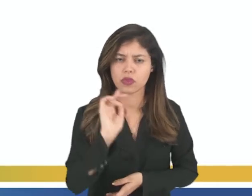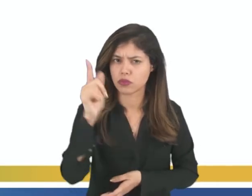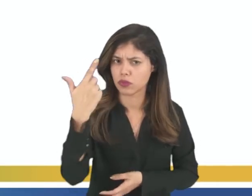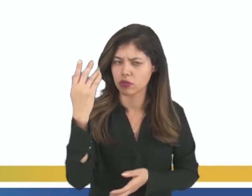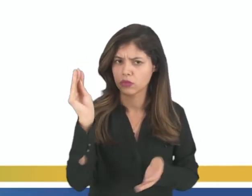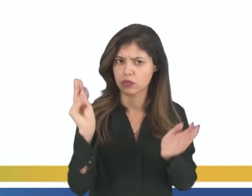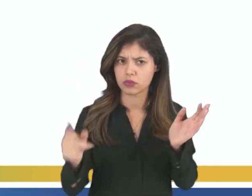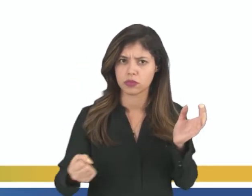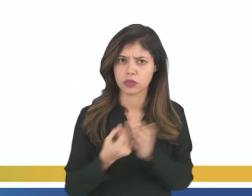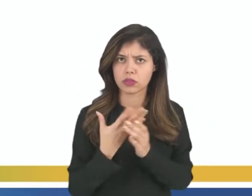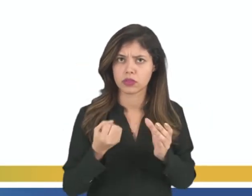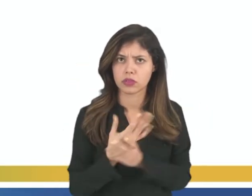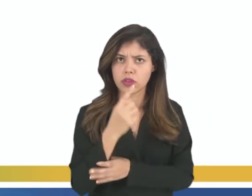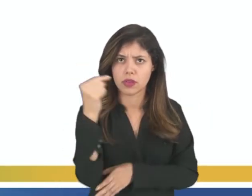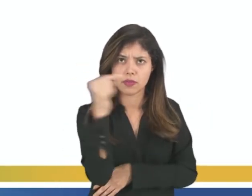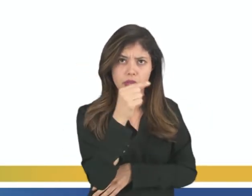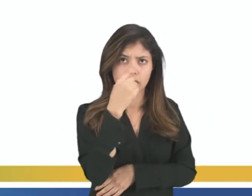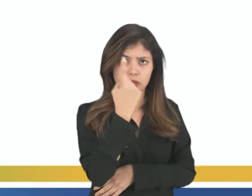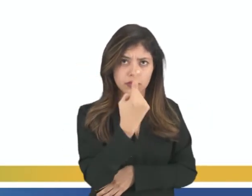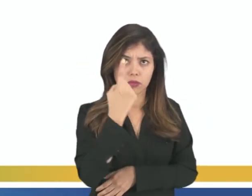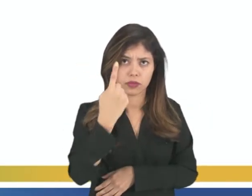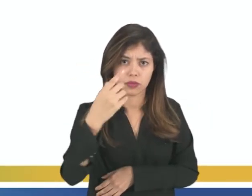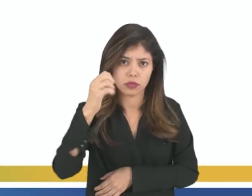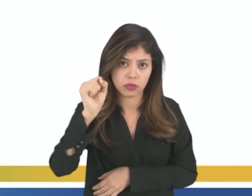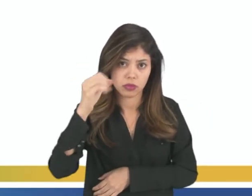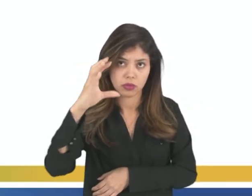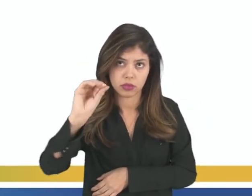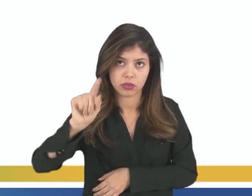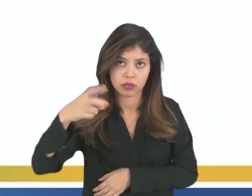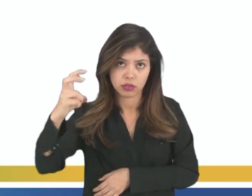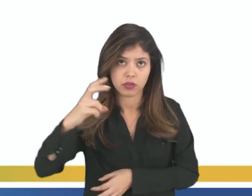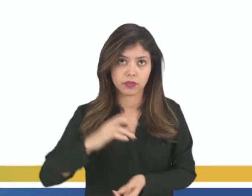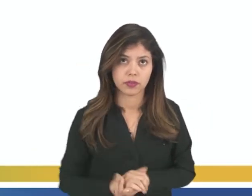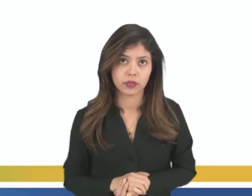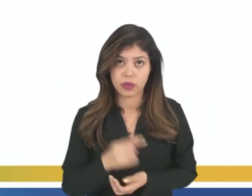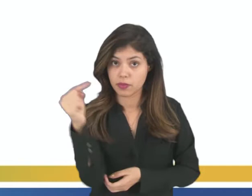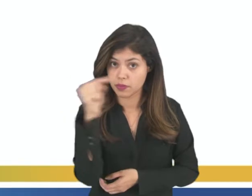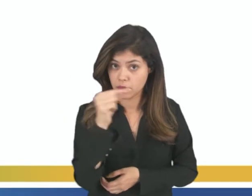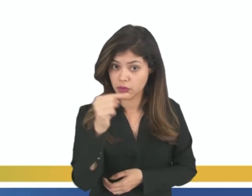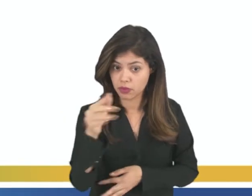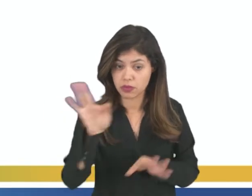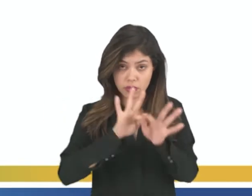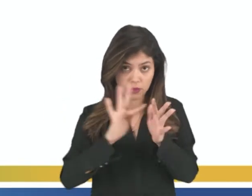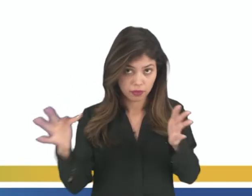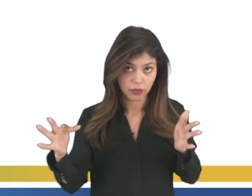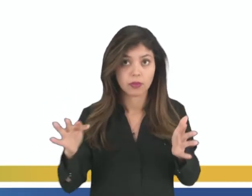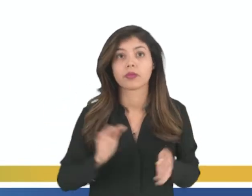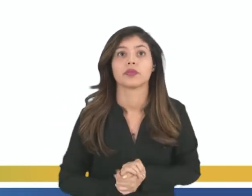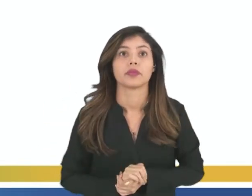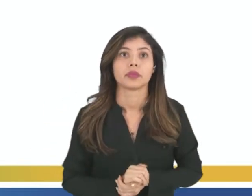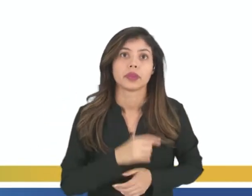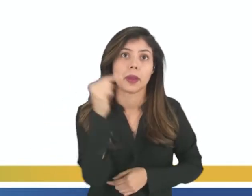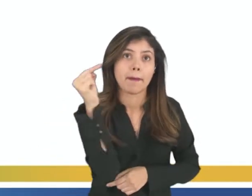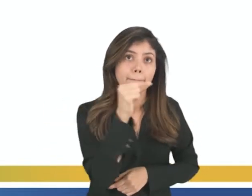produto. Menos 1.180,5, menos da fórmula, menos